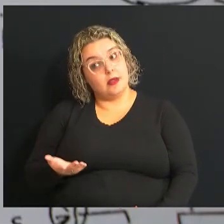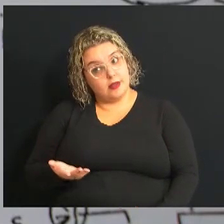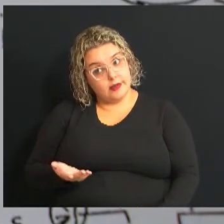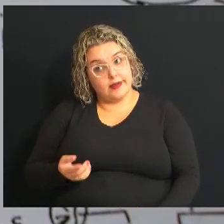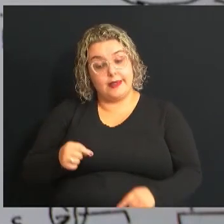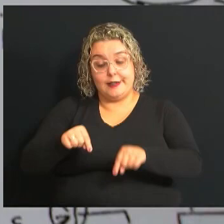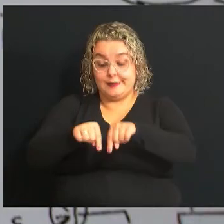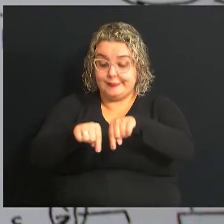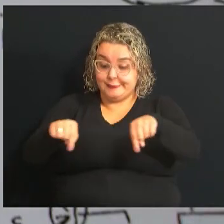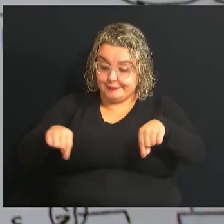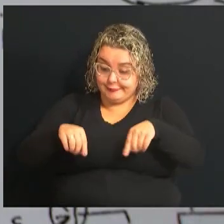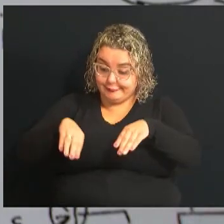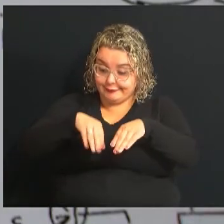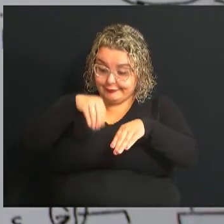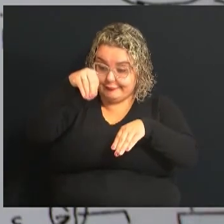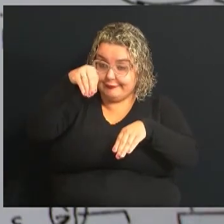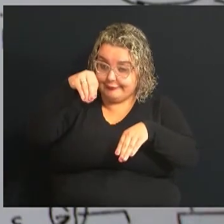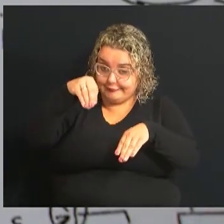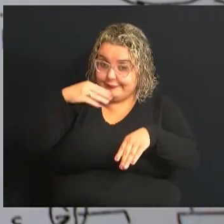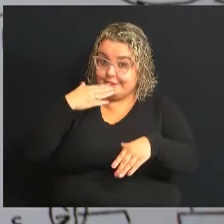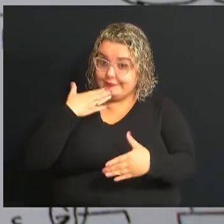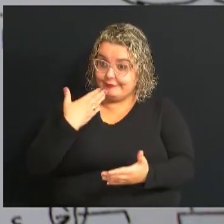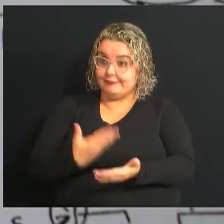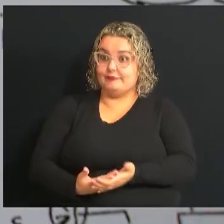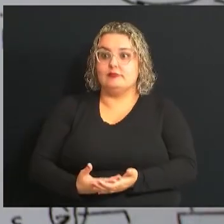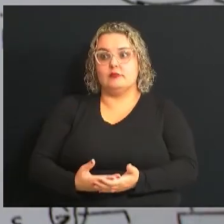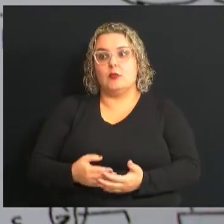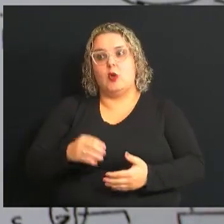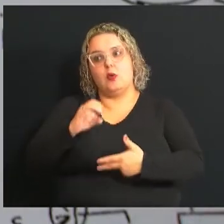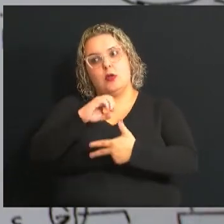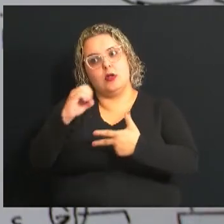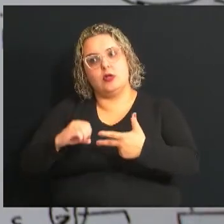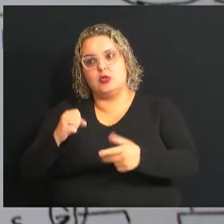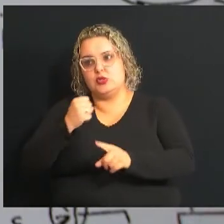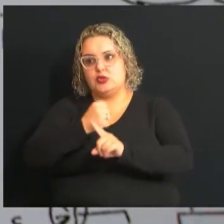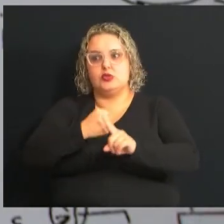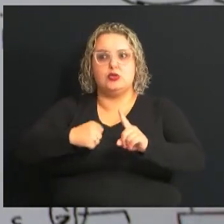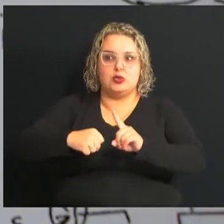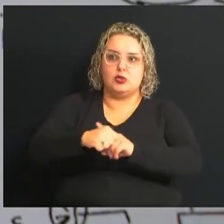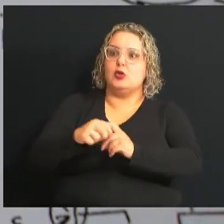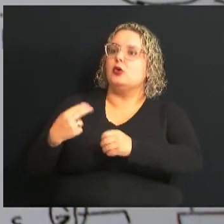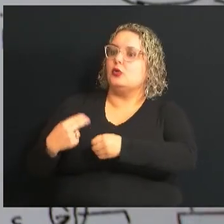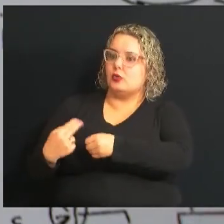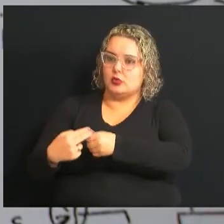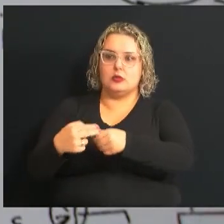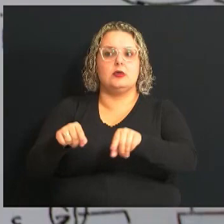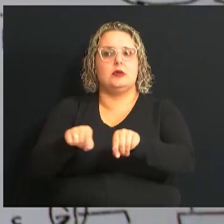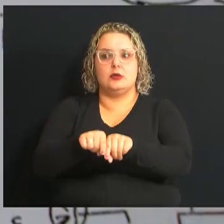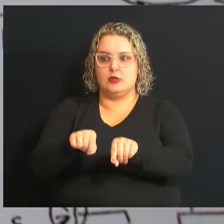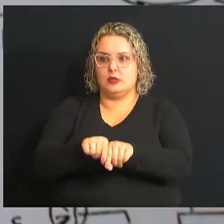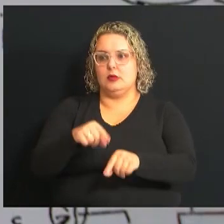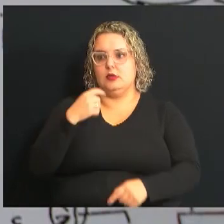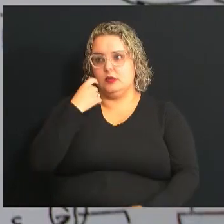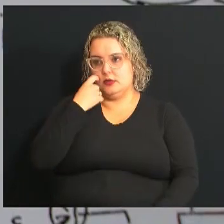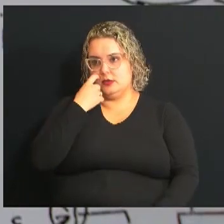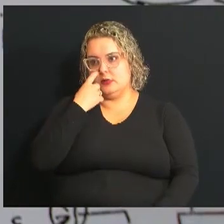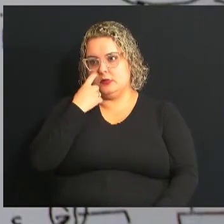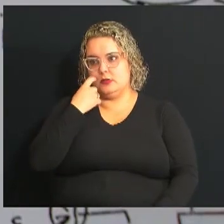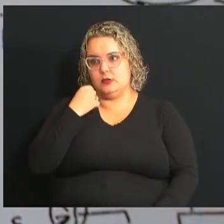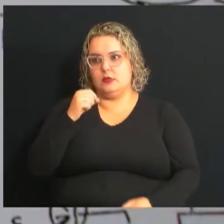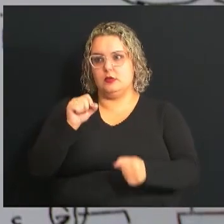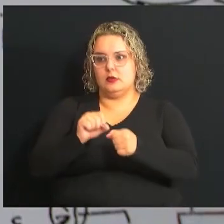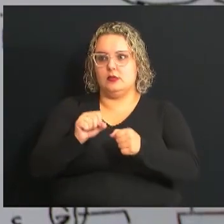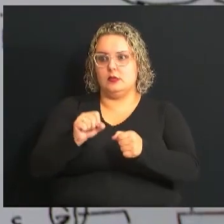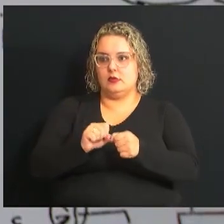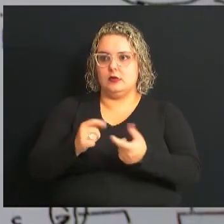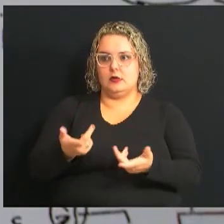surpresas nesse negócio. O Enem você pensa em algo social, quando a gente fala de Unicamp também, a gente até, eu fiz uma